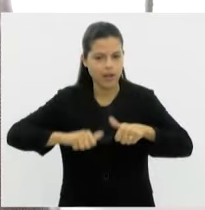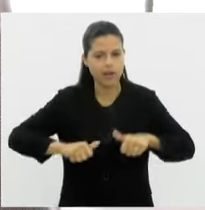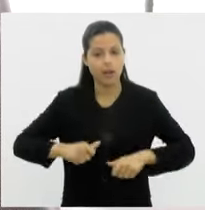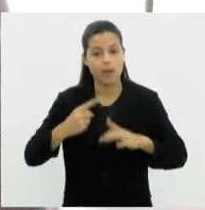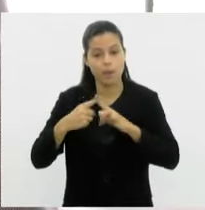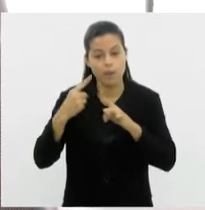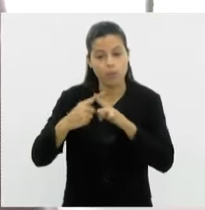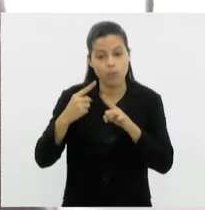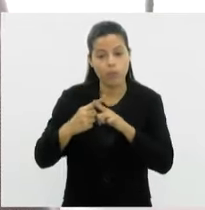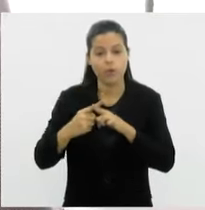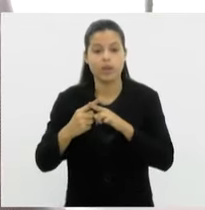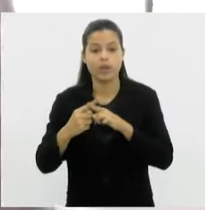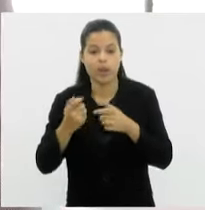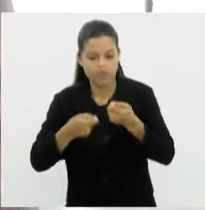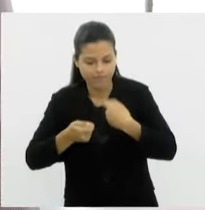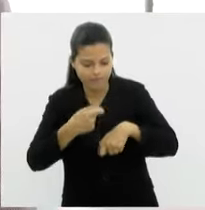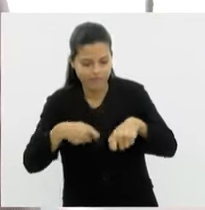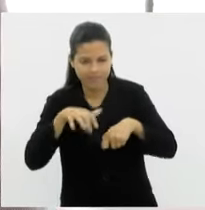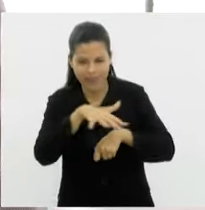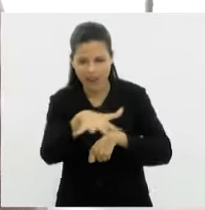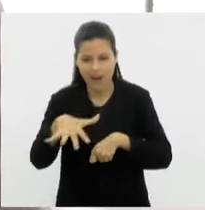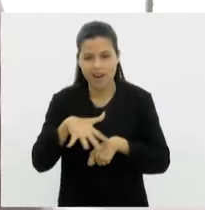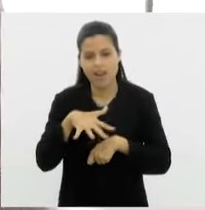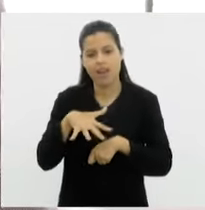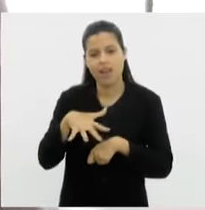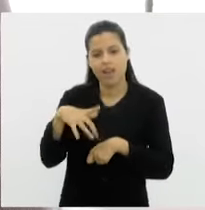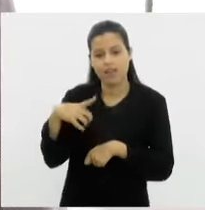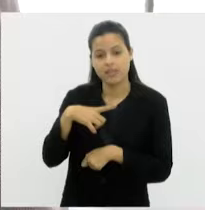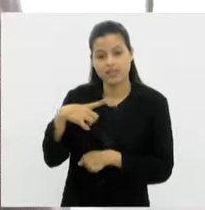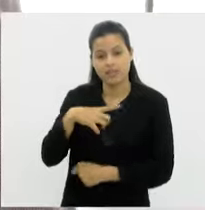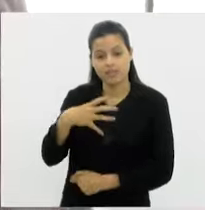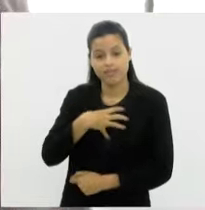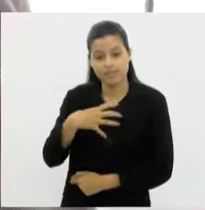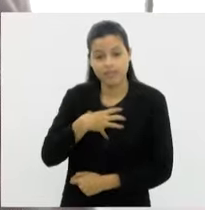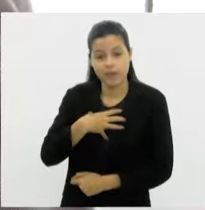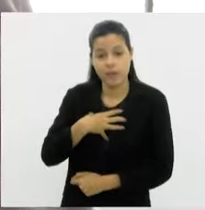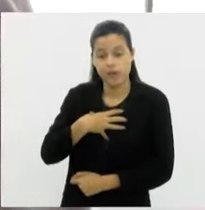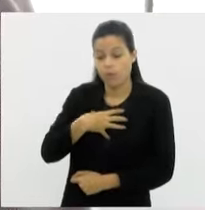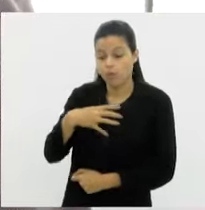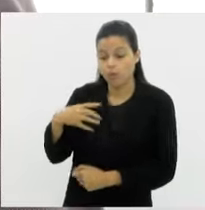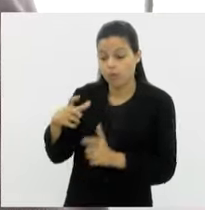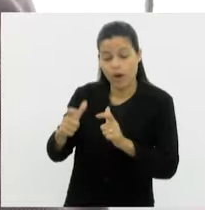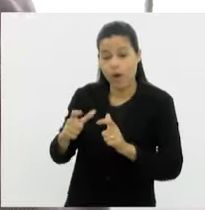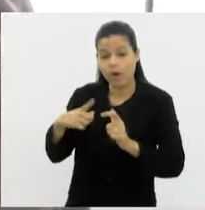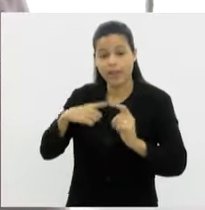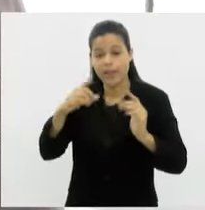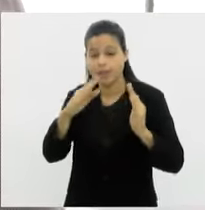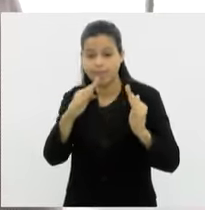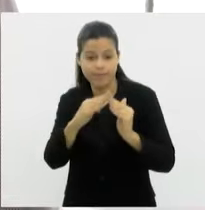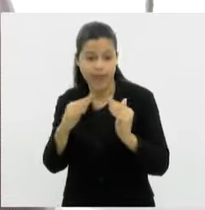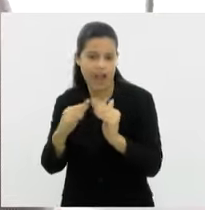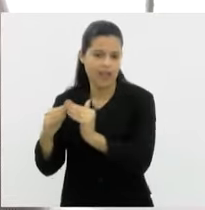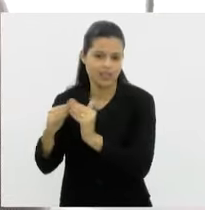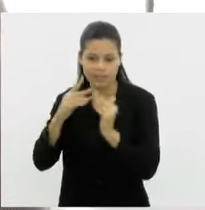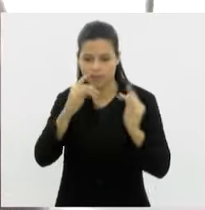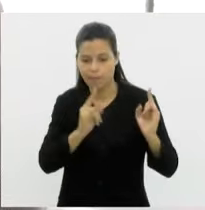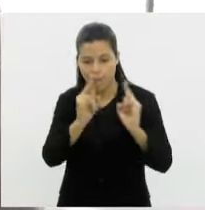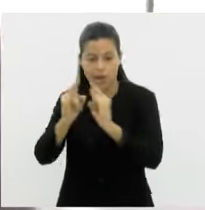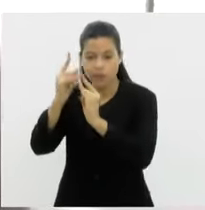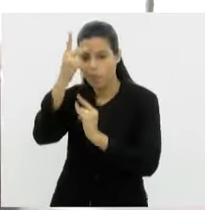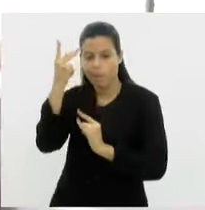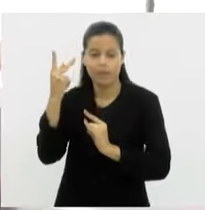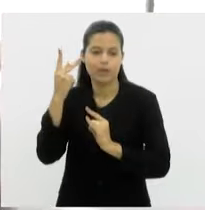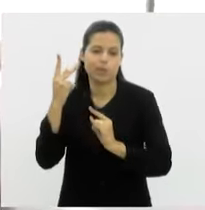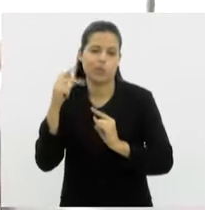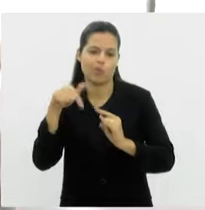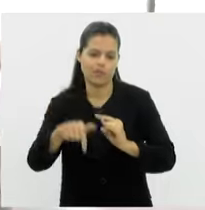comércio local, ele passa a ter um sentido num bairro em que tem moradia, em que tem habitação, em que tem pessoas. E de que forma as pessoas podem